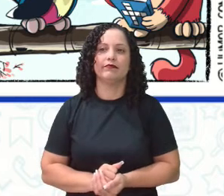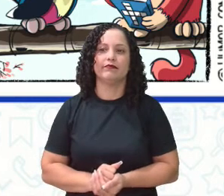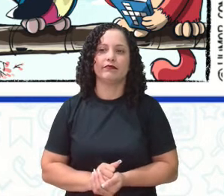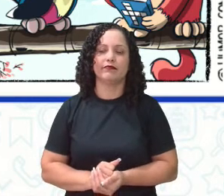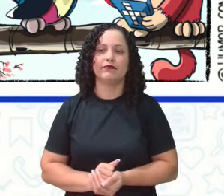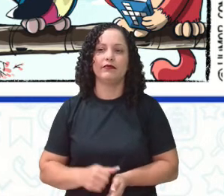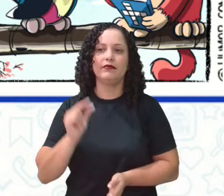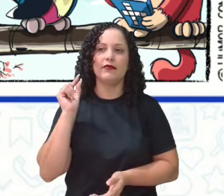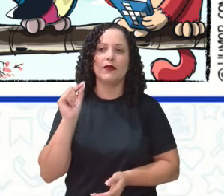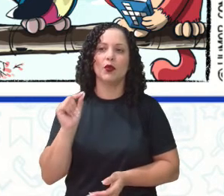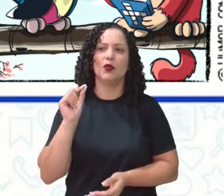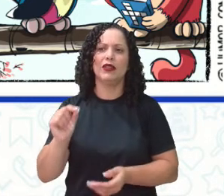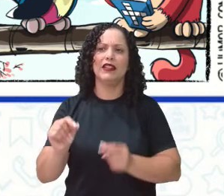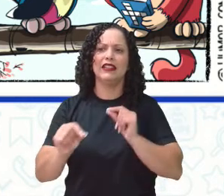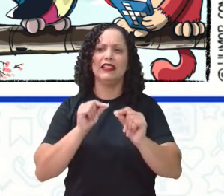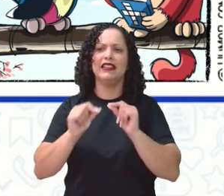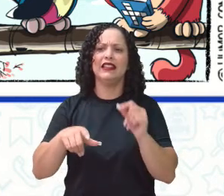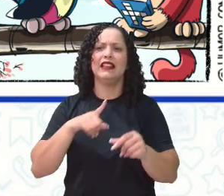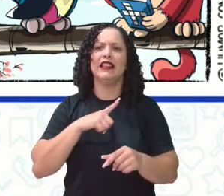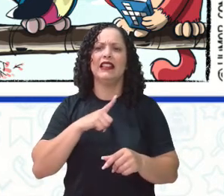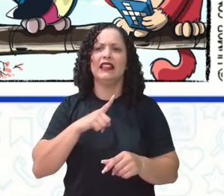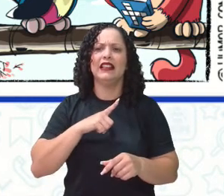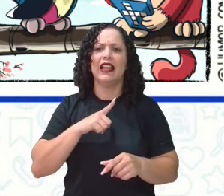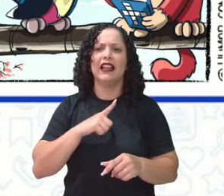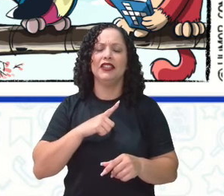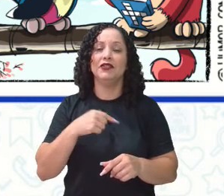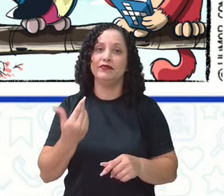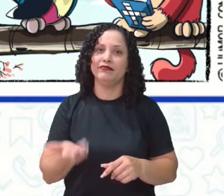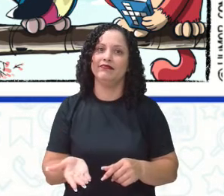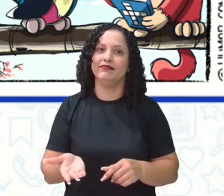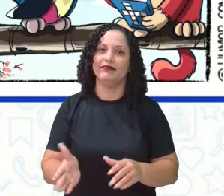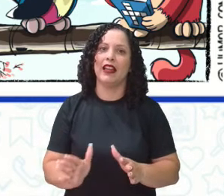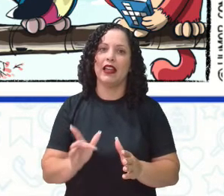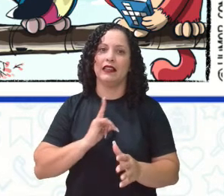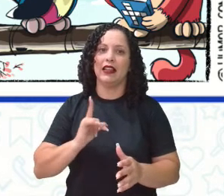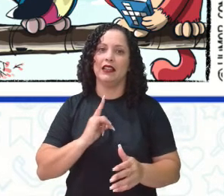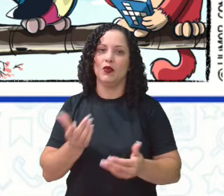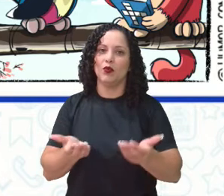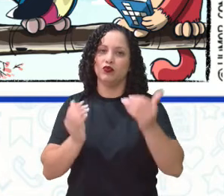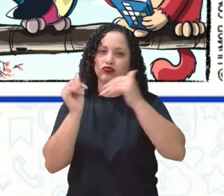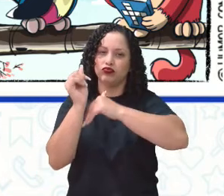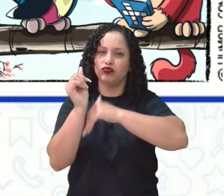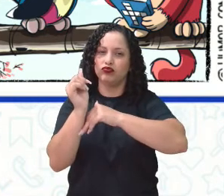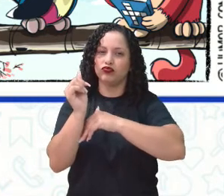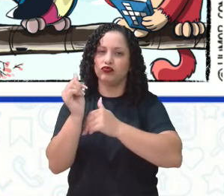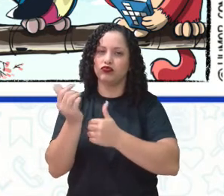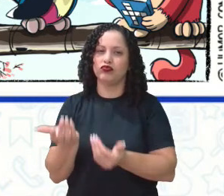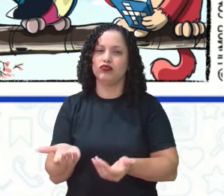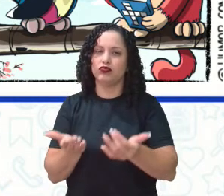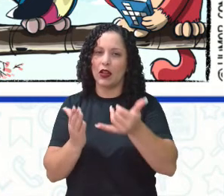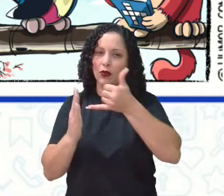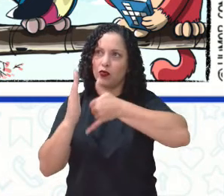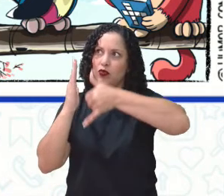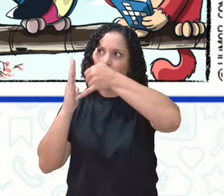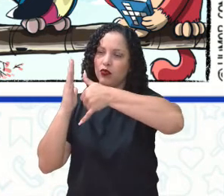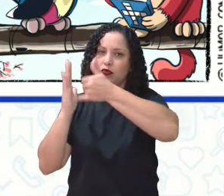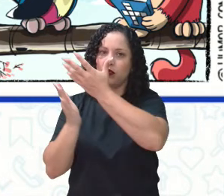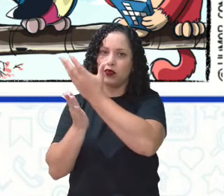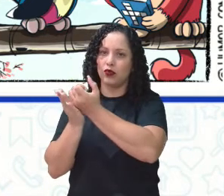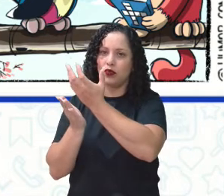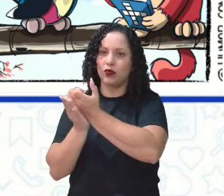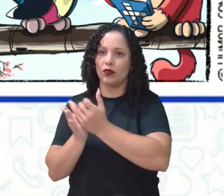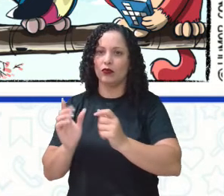capa desse livro aí um QR Code. E aí a primeira informação que tem no balãozinho é: puxa, esse labirinto está